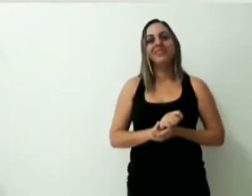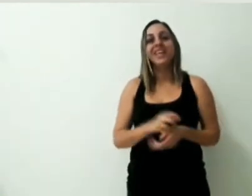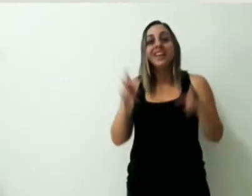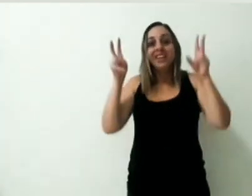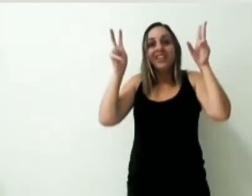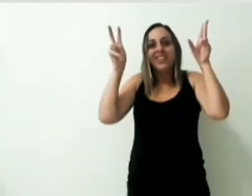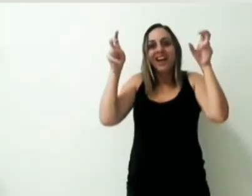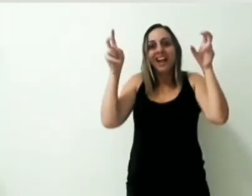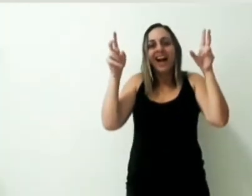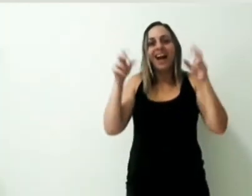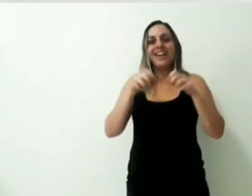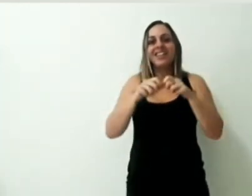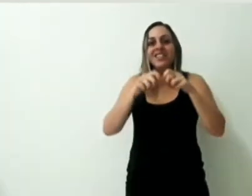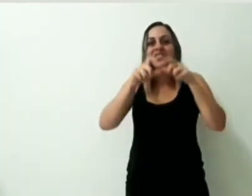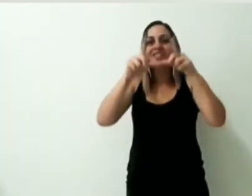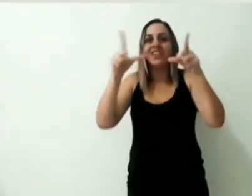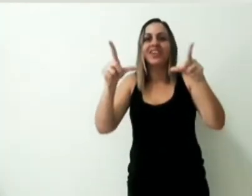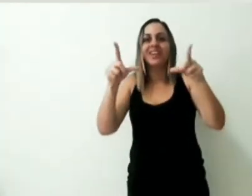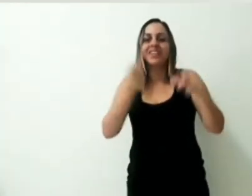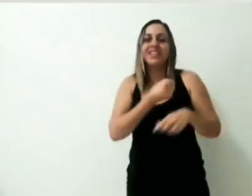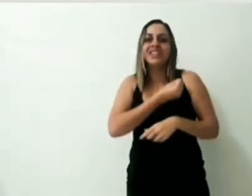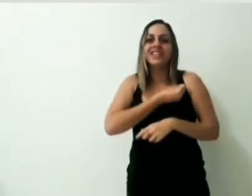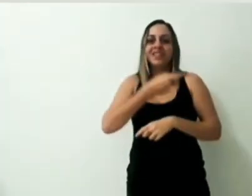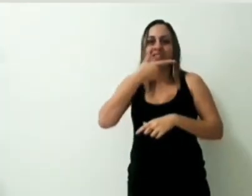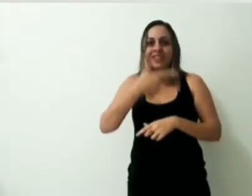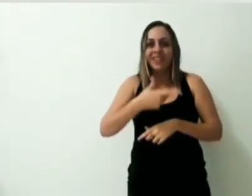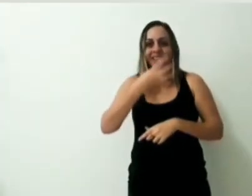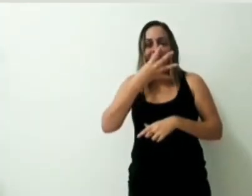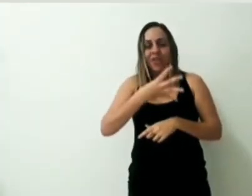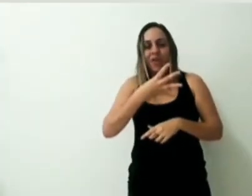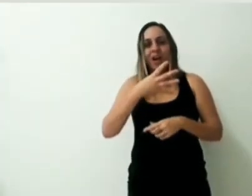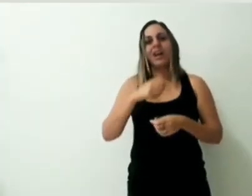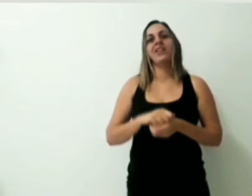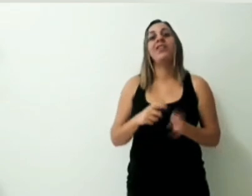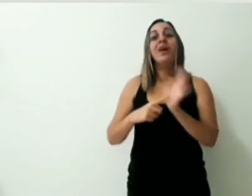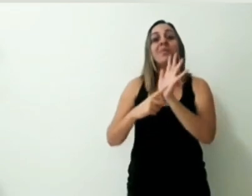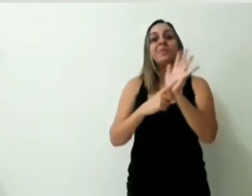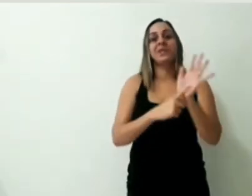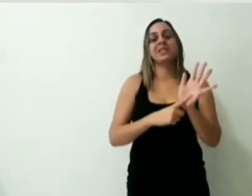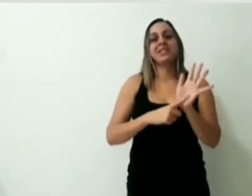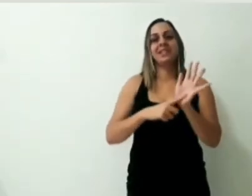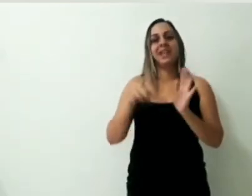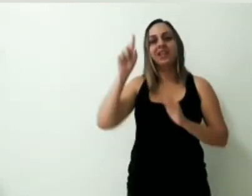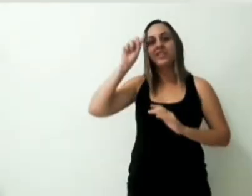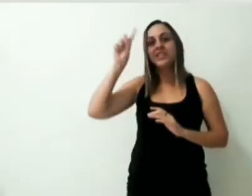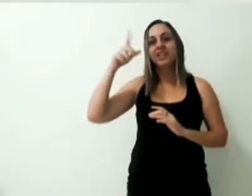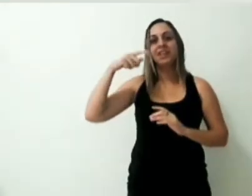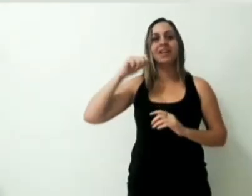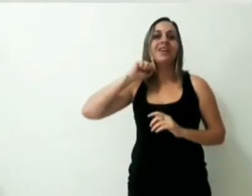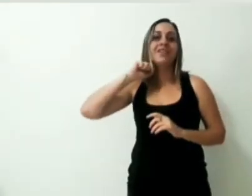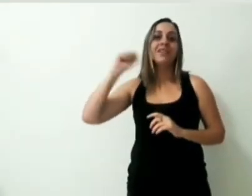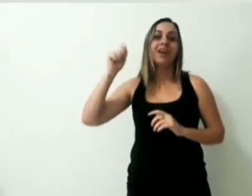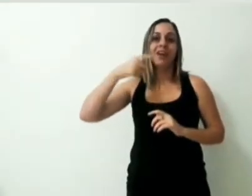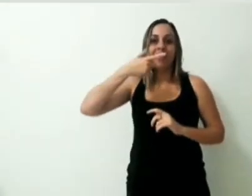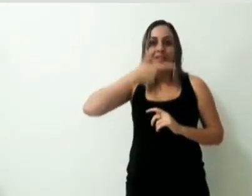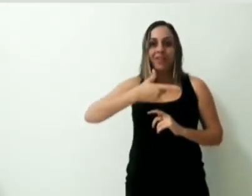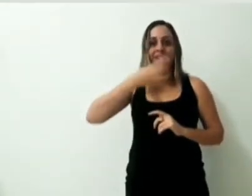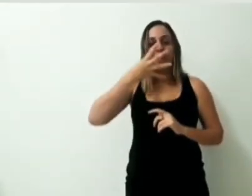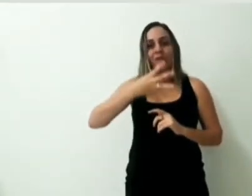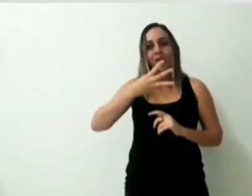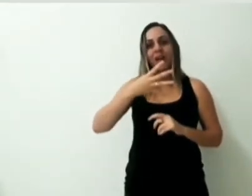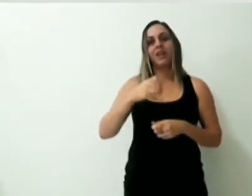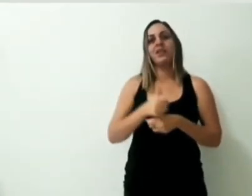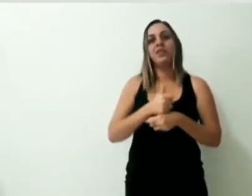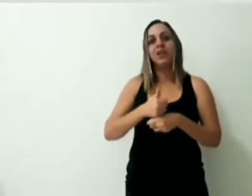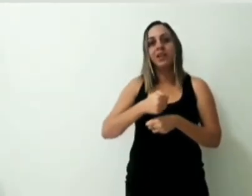número 24, levado ao ar no dia 24 de abril de 2020. O tema foi Memória do